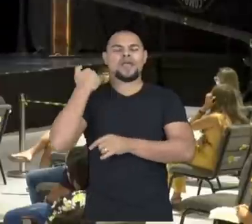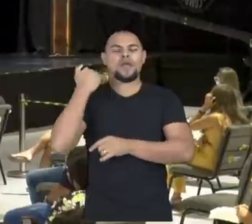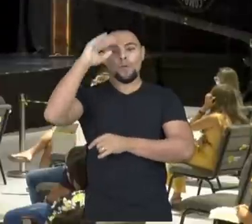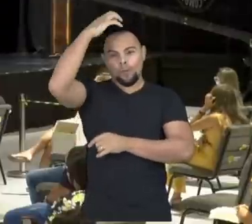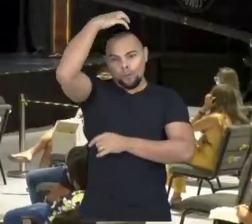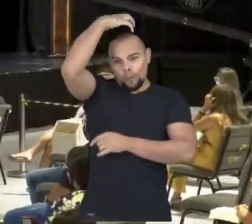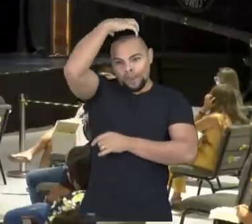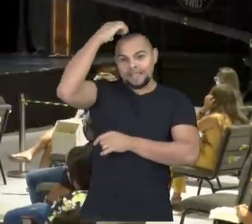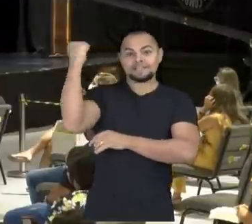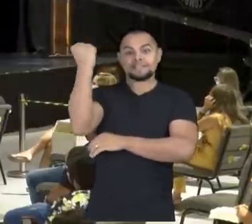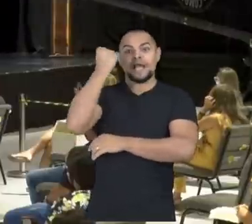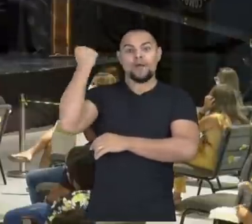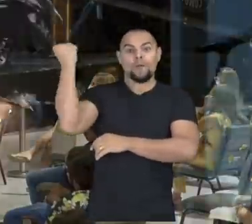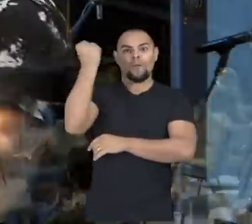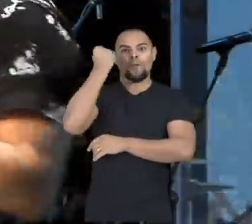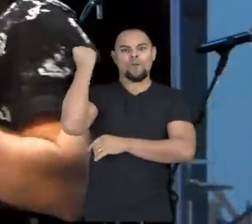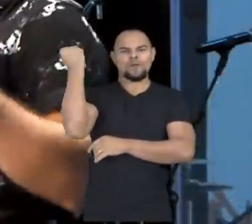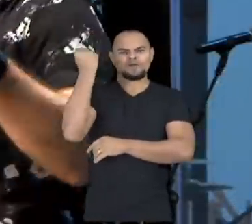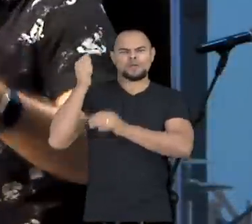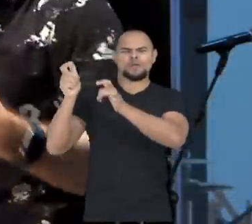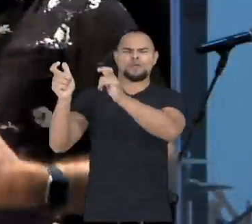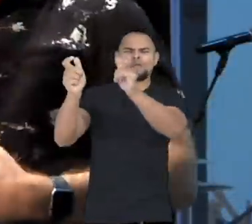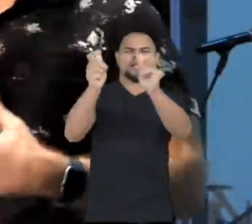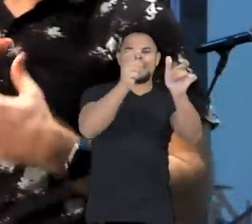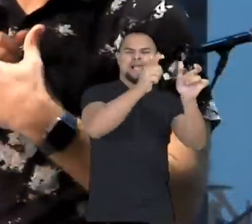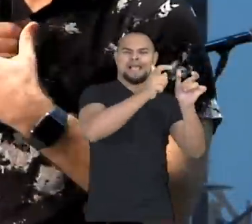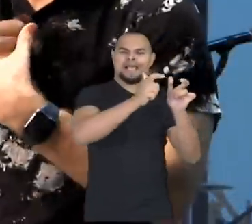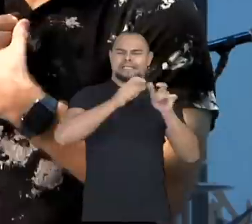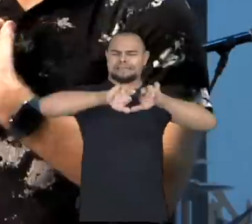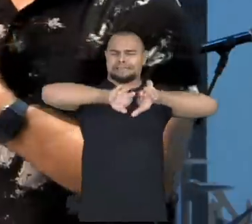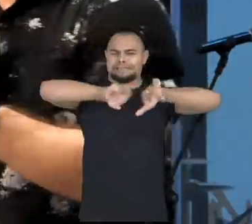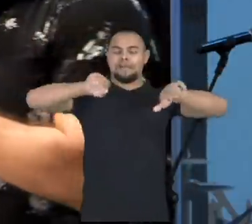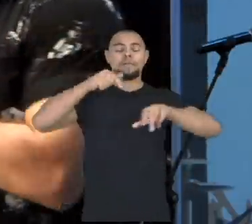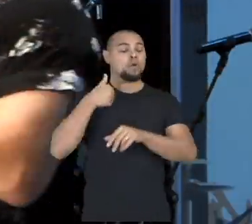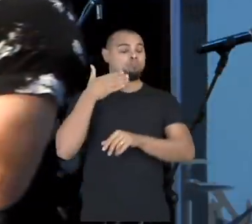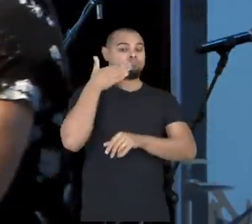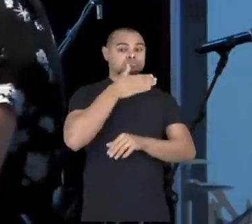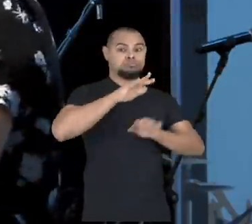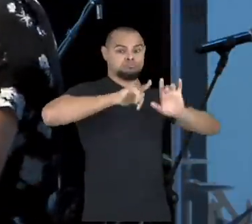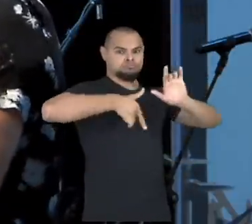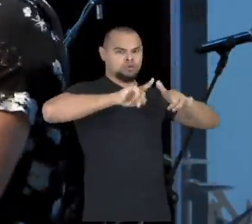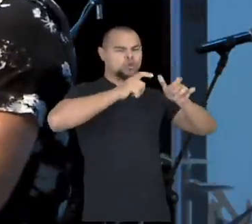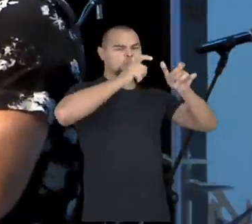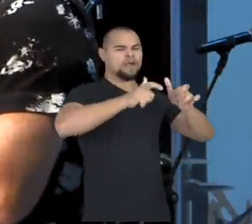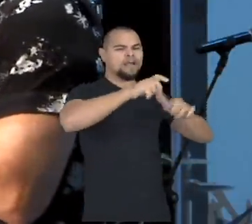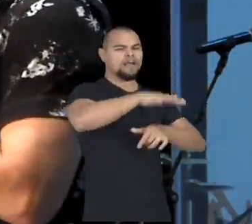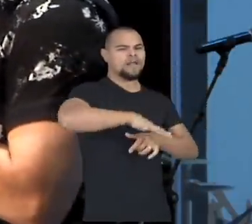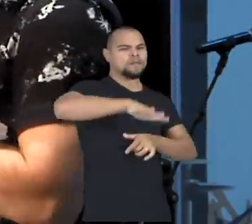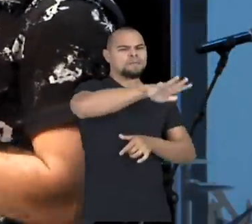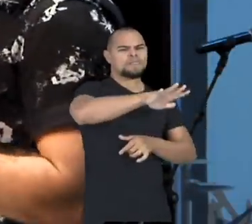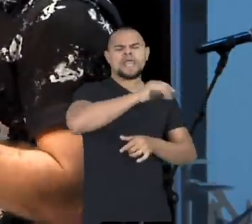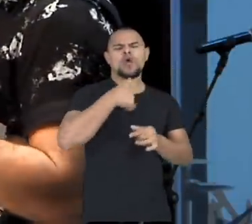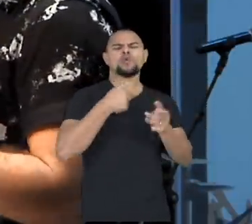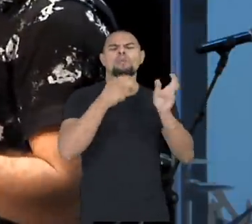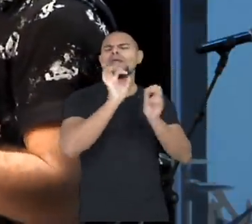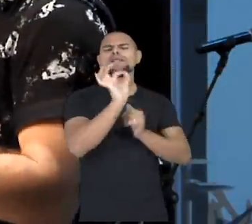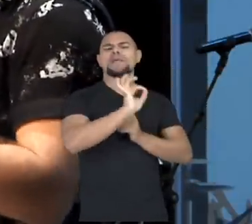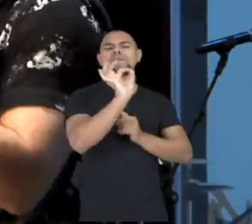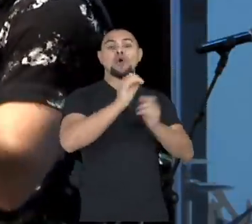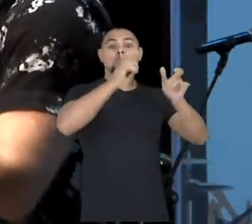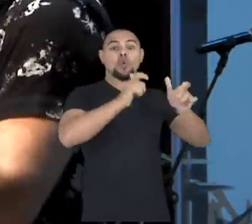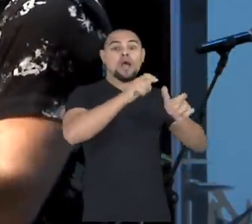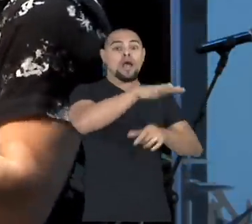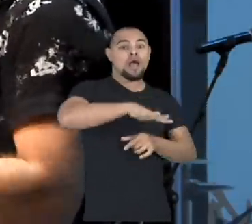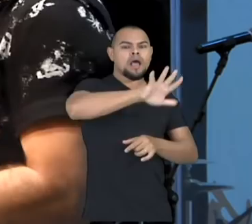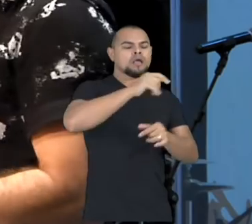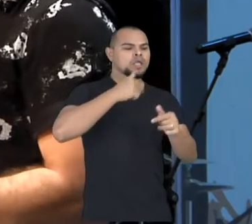enfim, muitos lugares. Então eu estava indo para esse lugar e confesso que em um primeiro momento eu não me apercebi que aquele lugar para